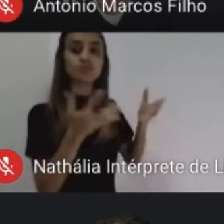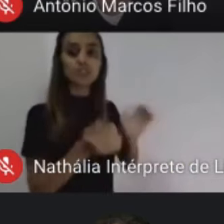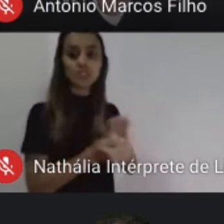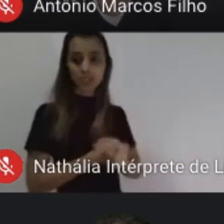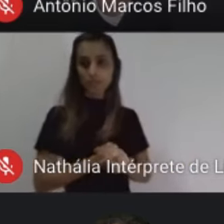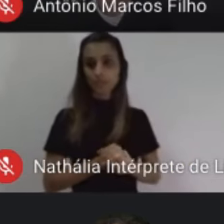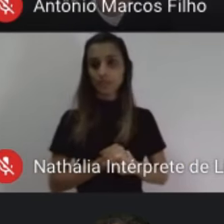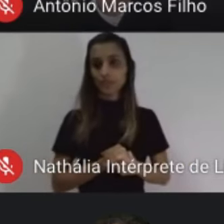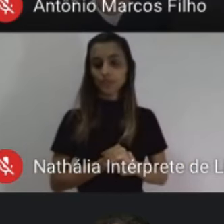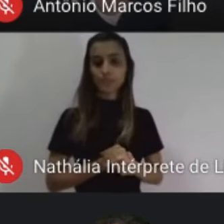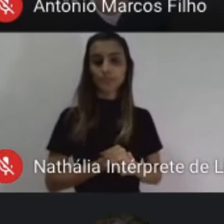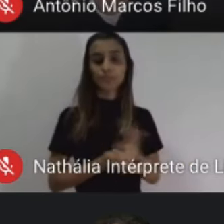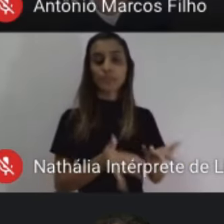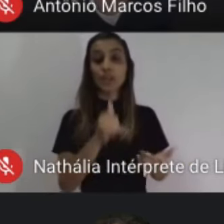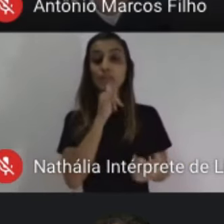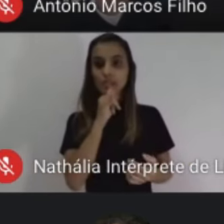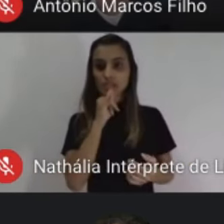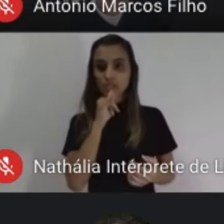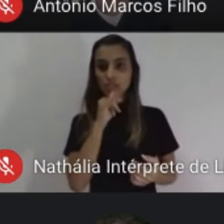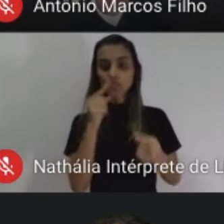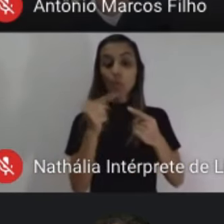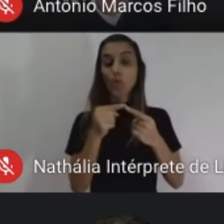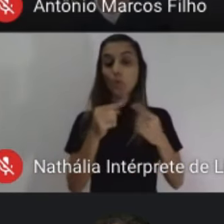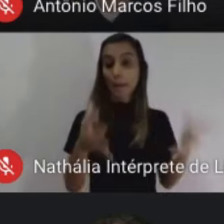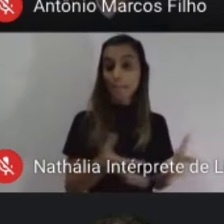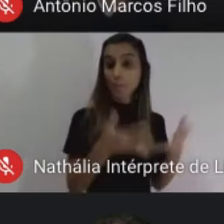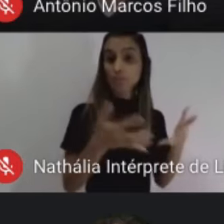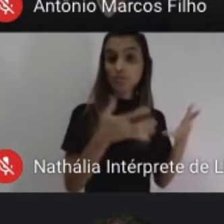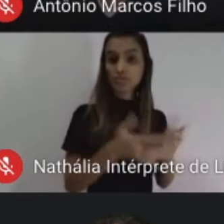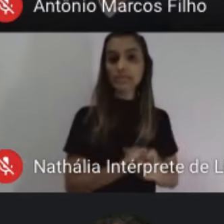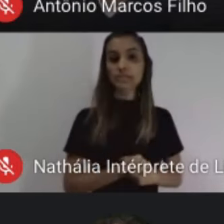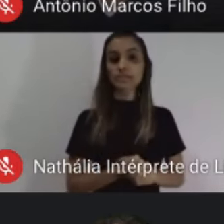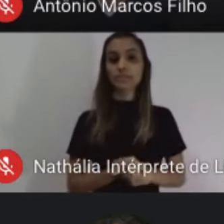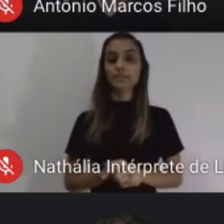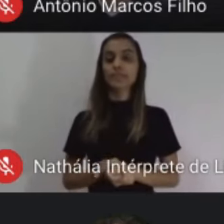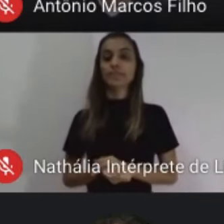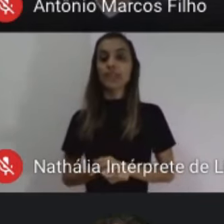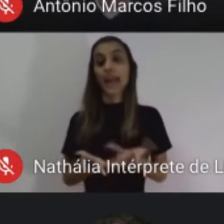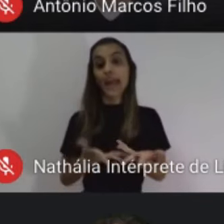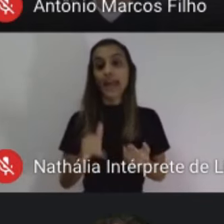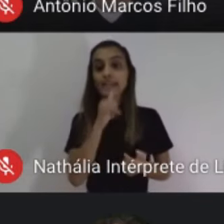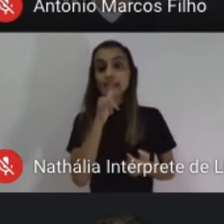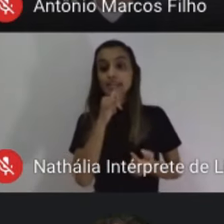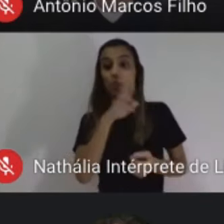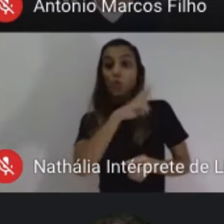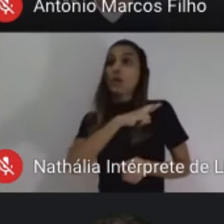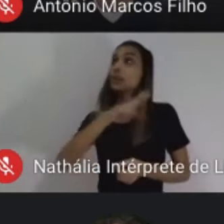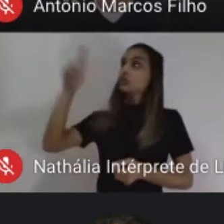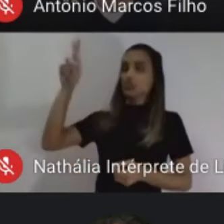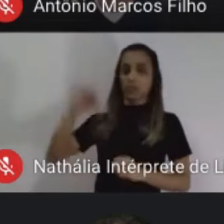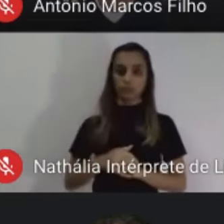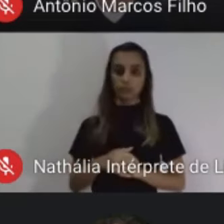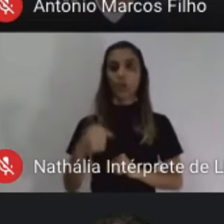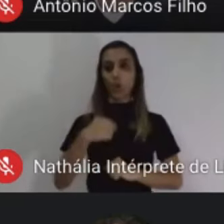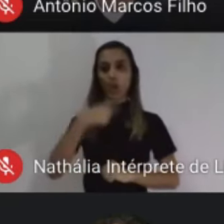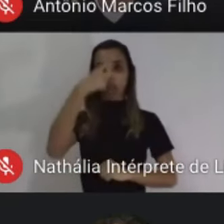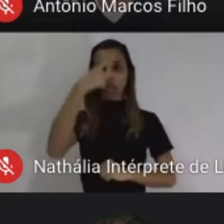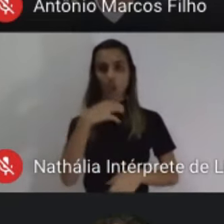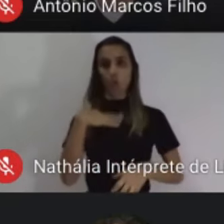das motivações para um ato terrorista é um motivo de ódio religioso. Então, eu pertenço a determinado grupo